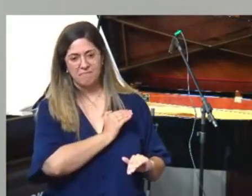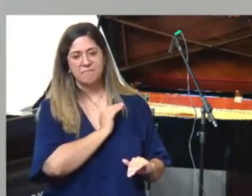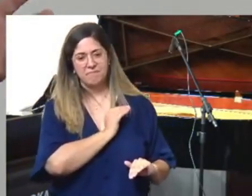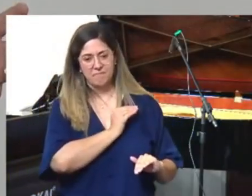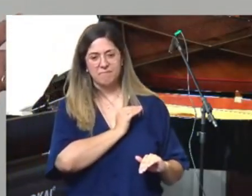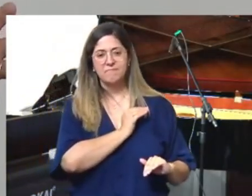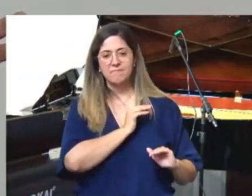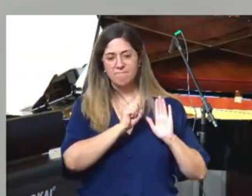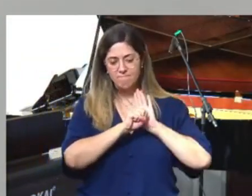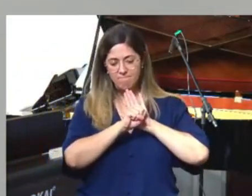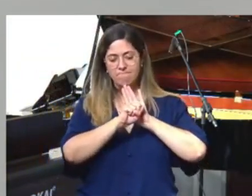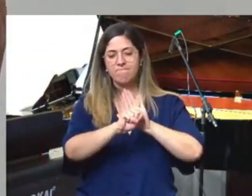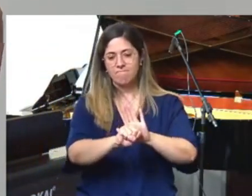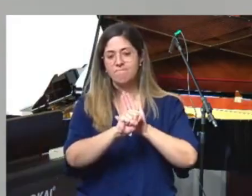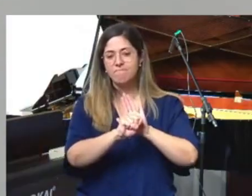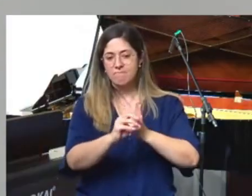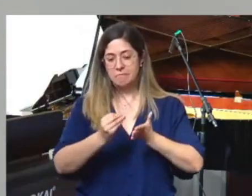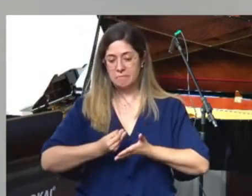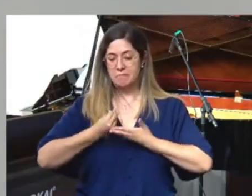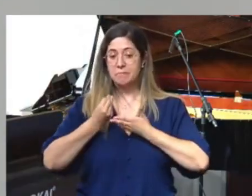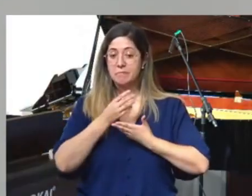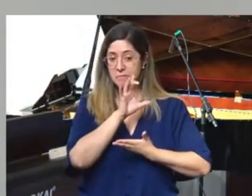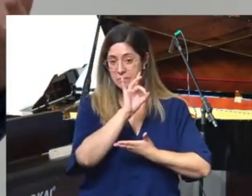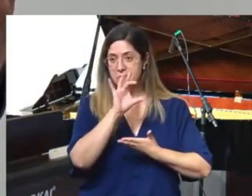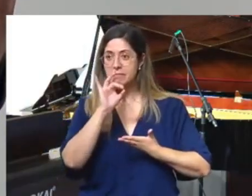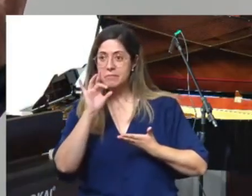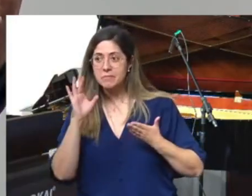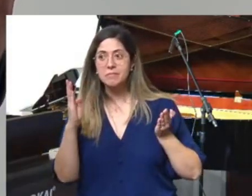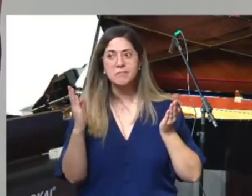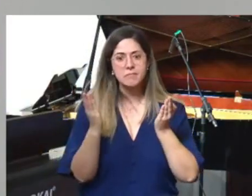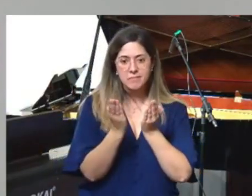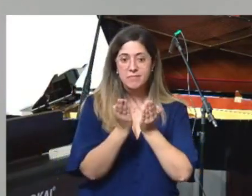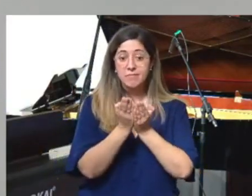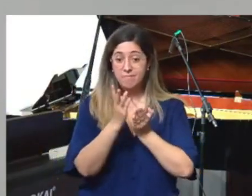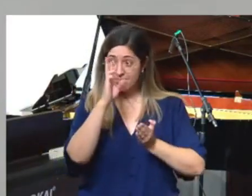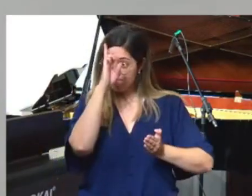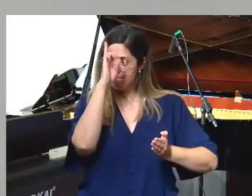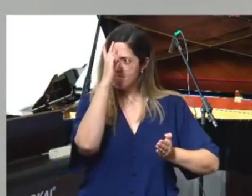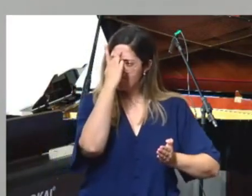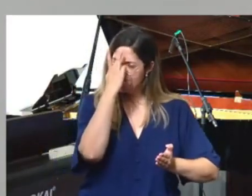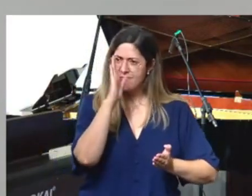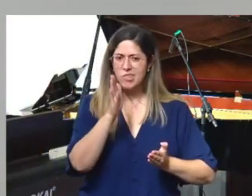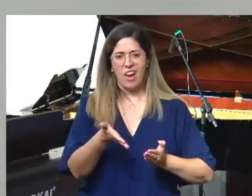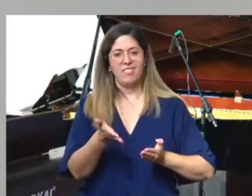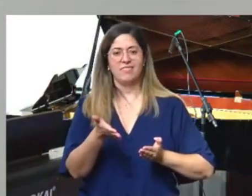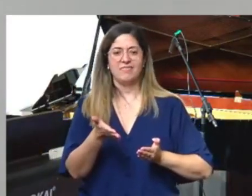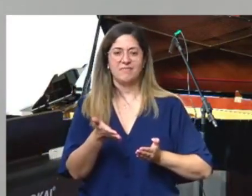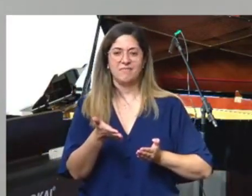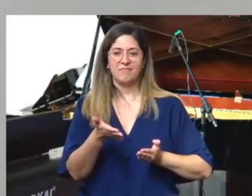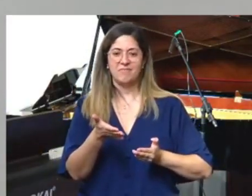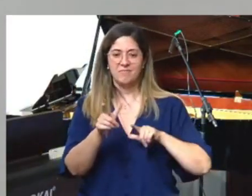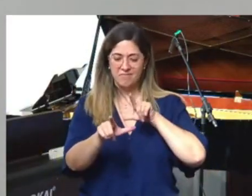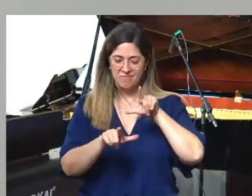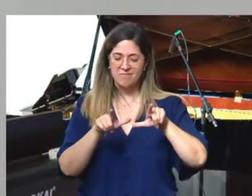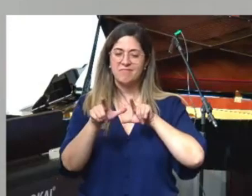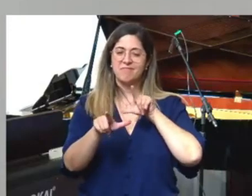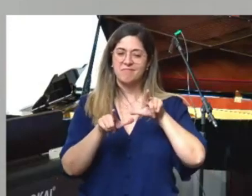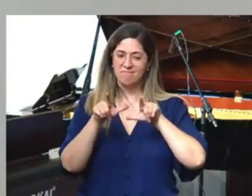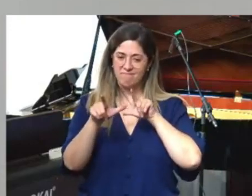forma concreta na vida daquele que foi alvo da